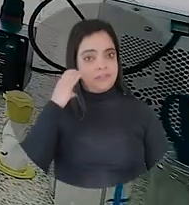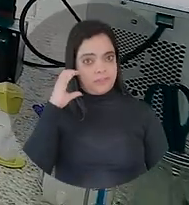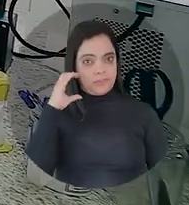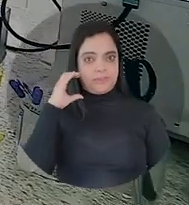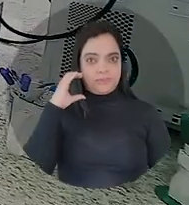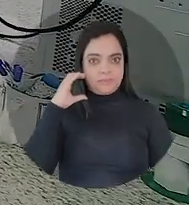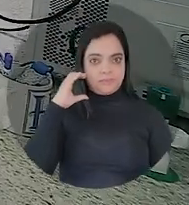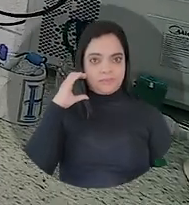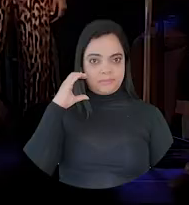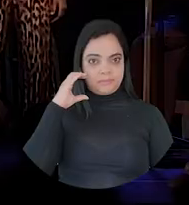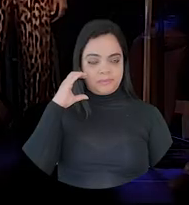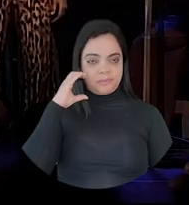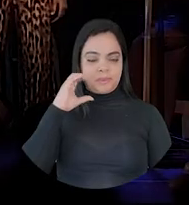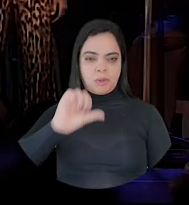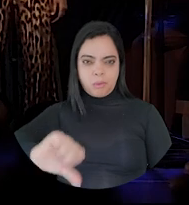cientista,